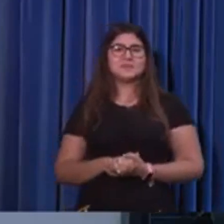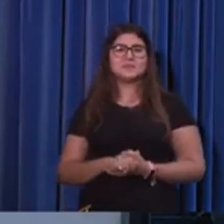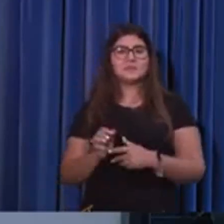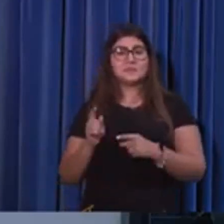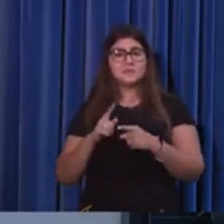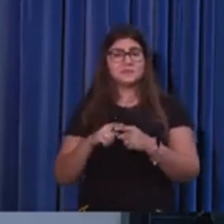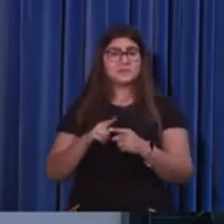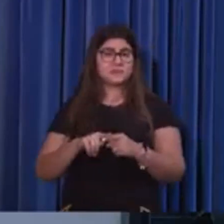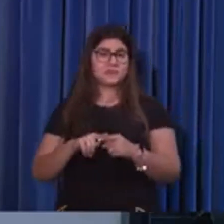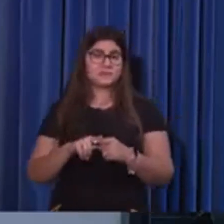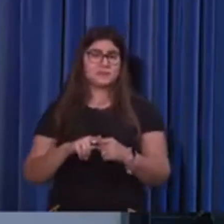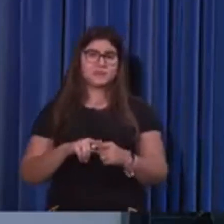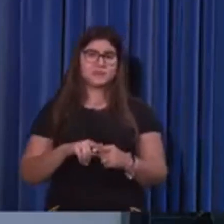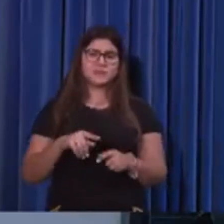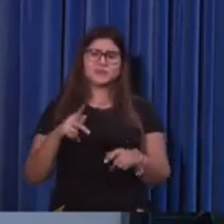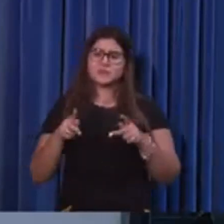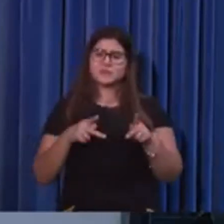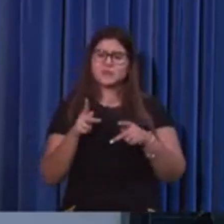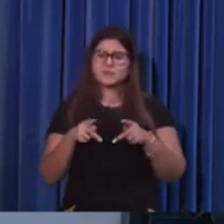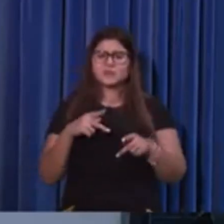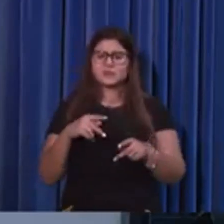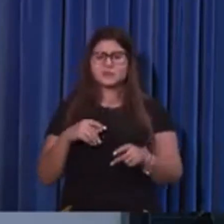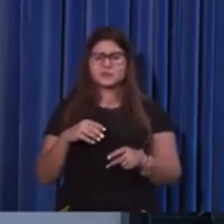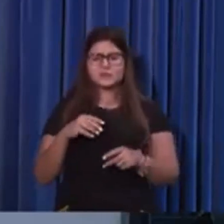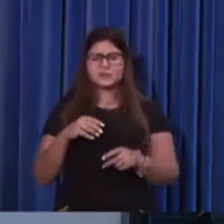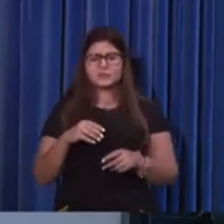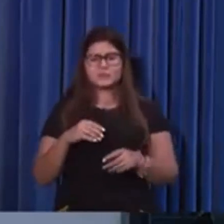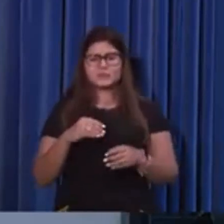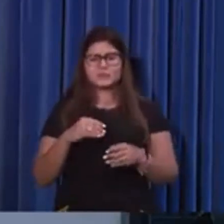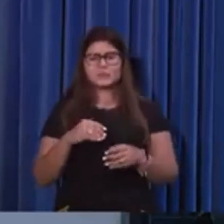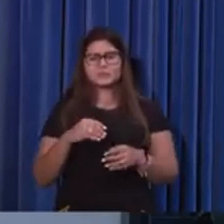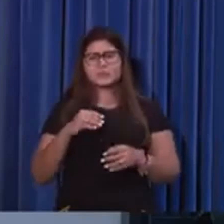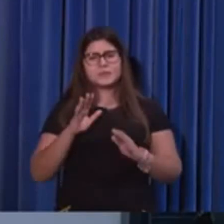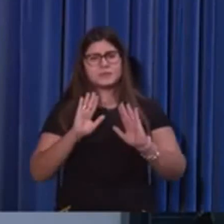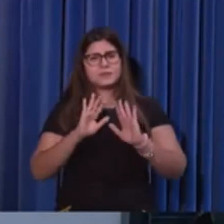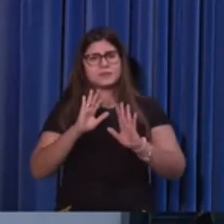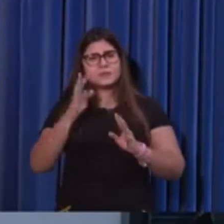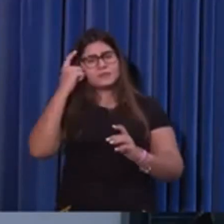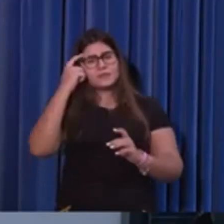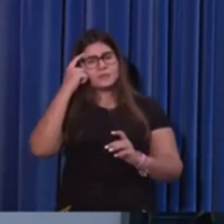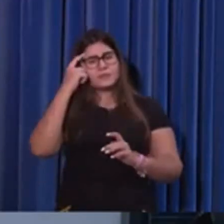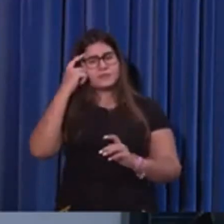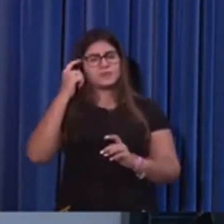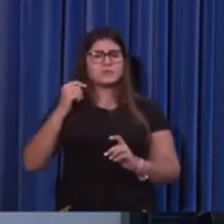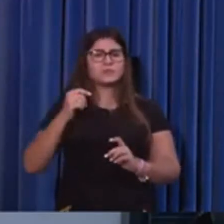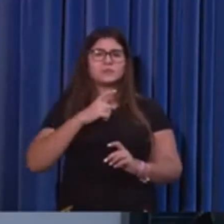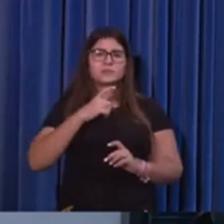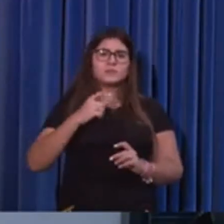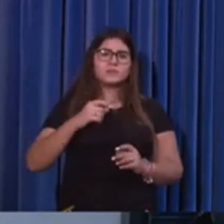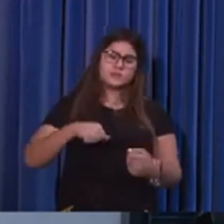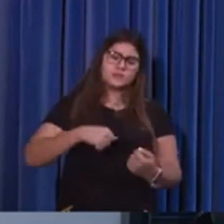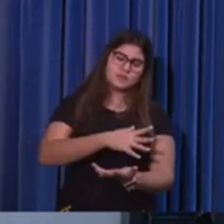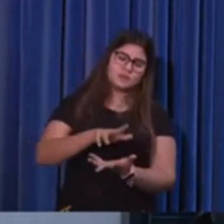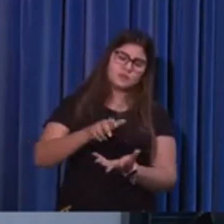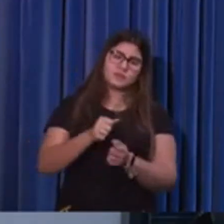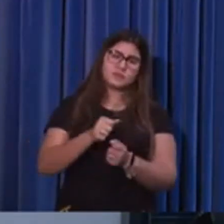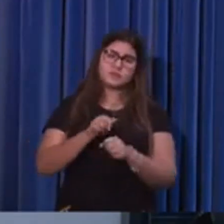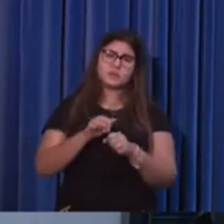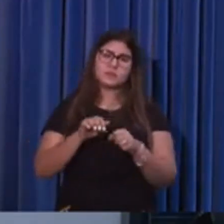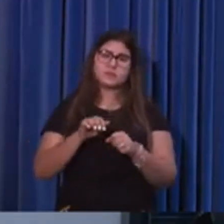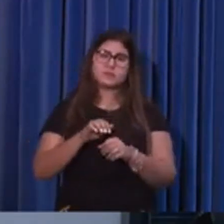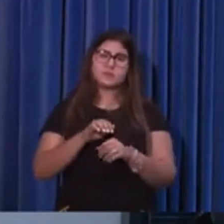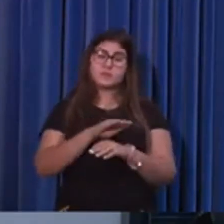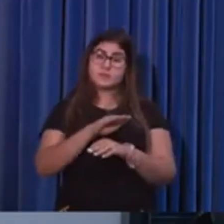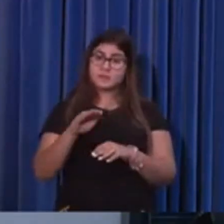porque muitos deixaram de pensar que a terra era plana e hoje entendem que a terra é redonda. Isso não muda a